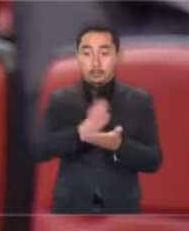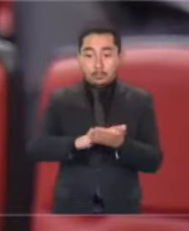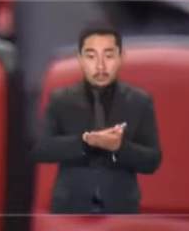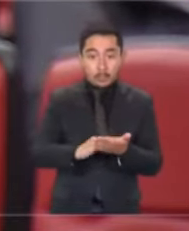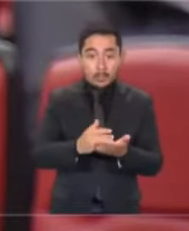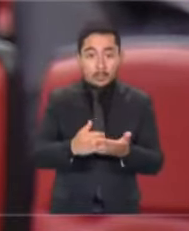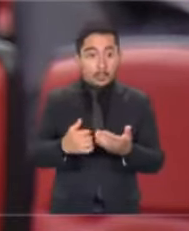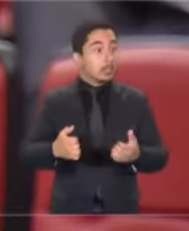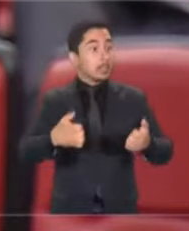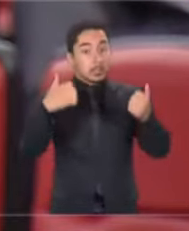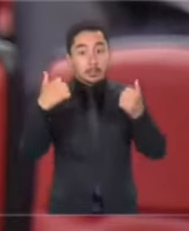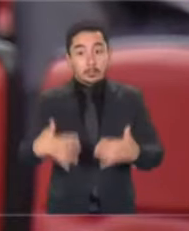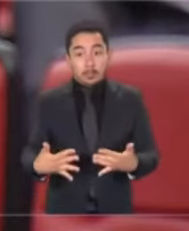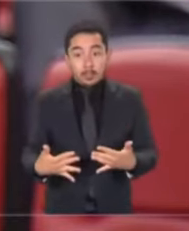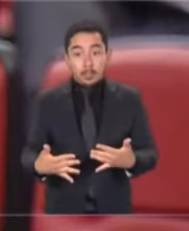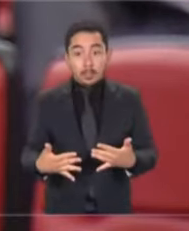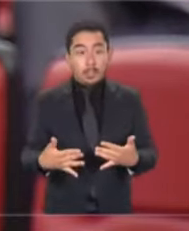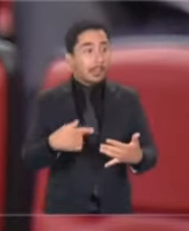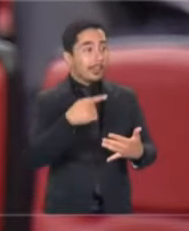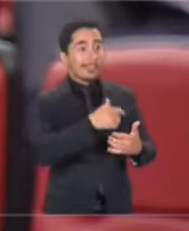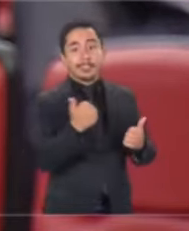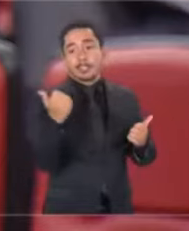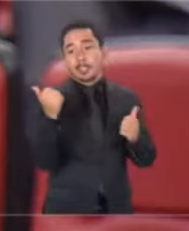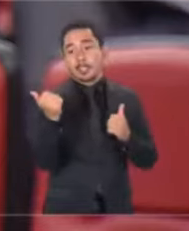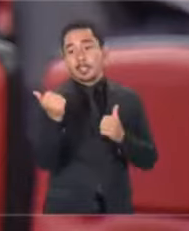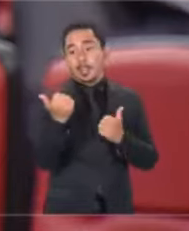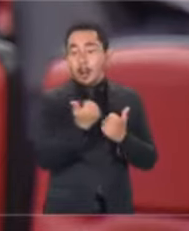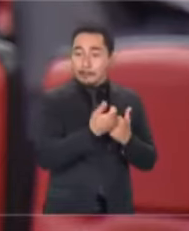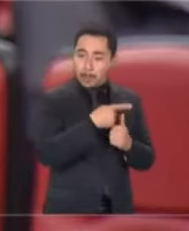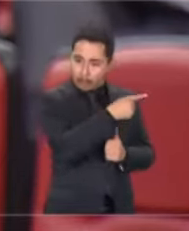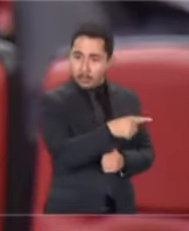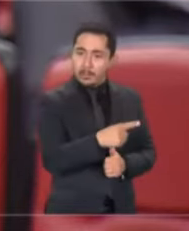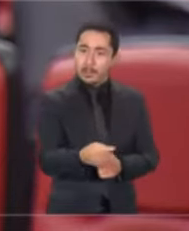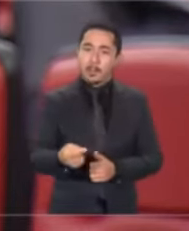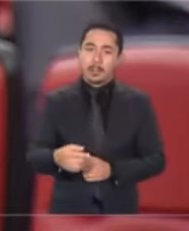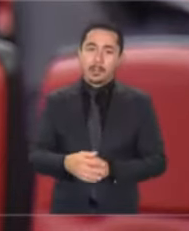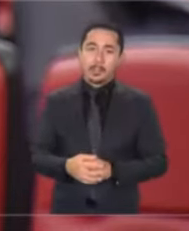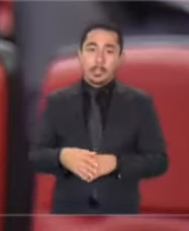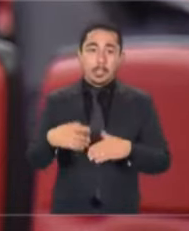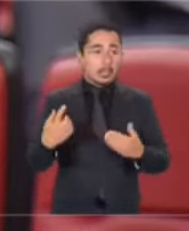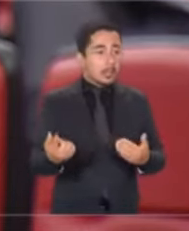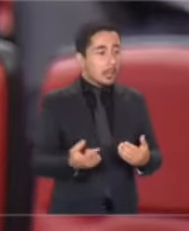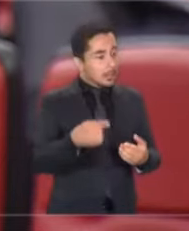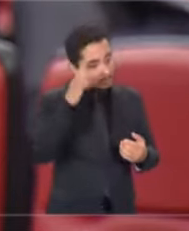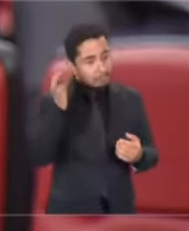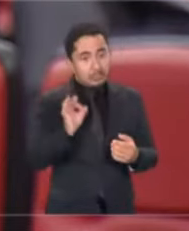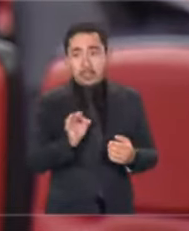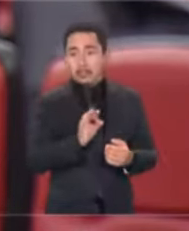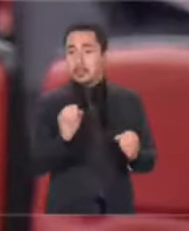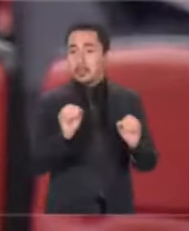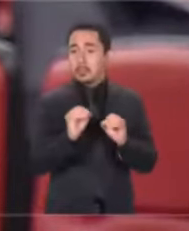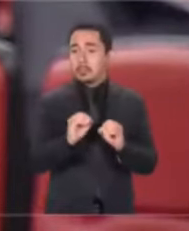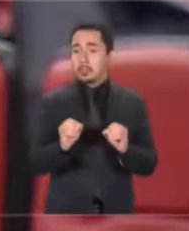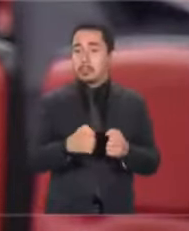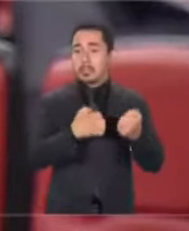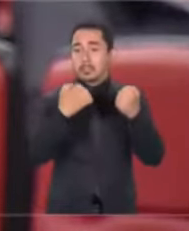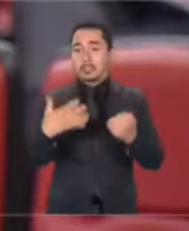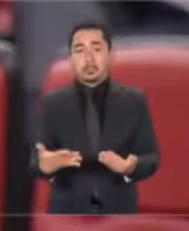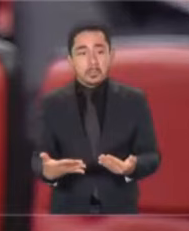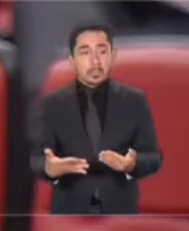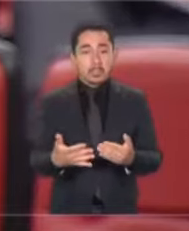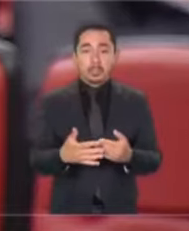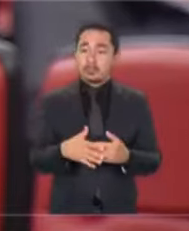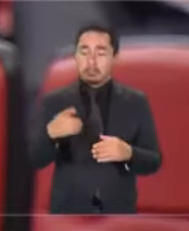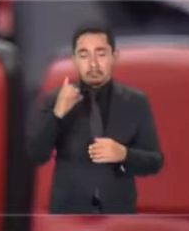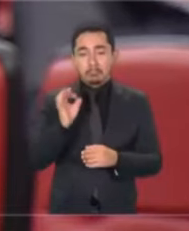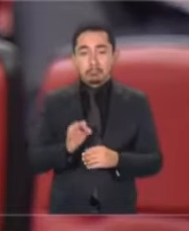contas denuncia em favor dela. Denuncia o fato de que era um candidato de baixa instrução que não sabia que tinha esse dever de comunicar. E esse